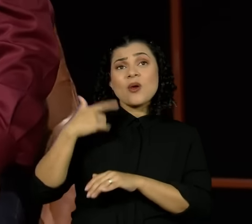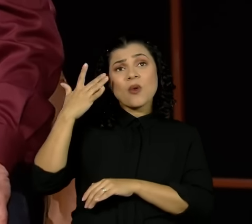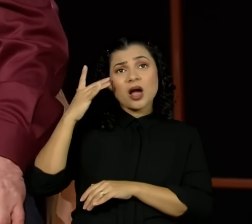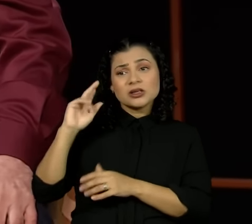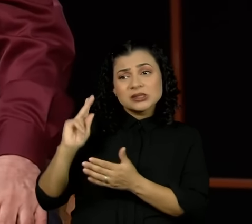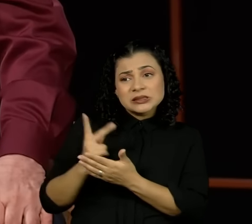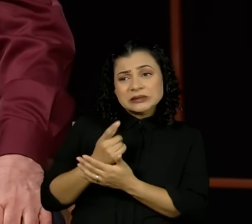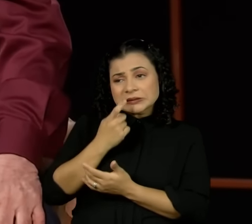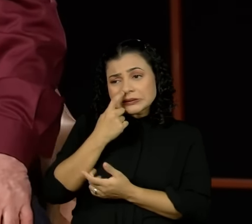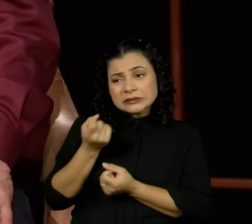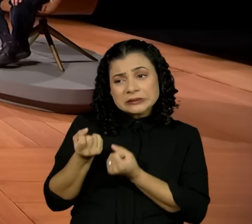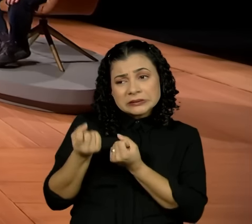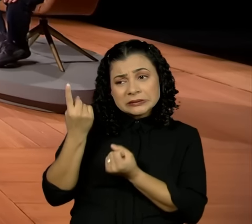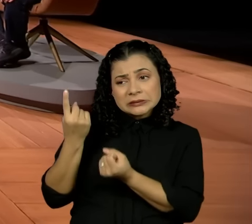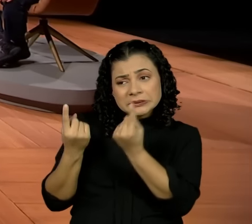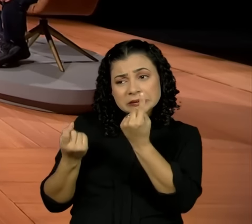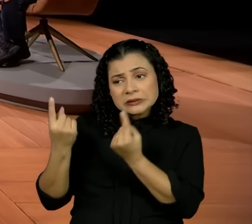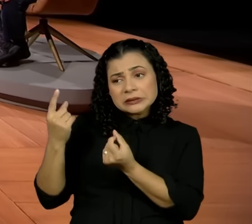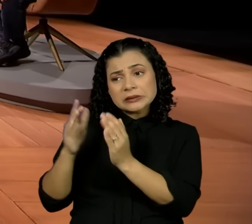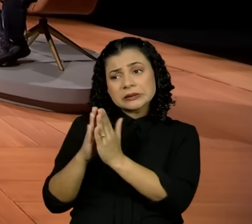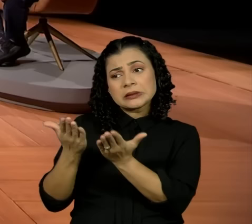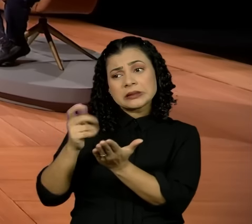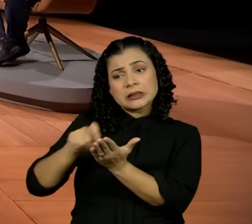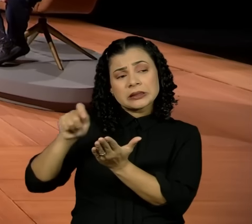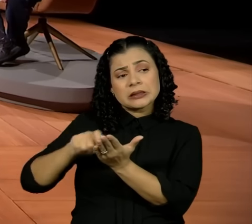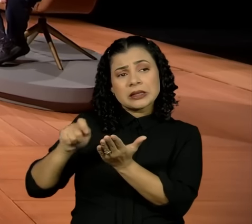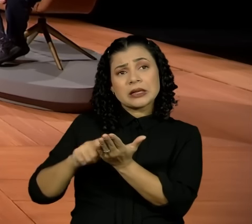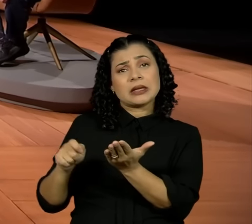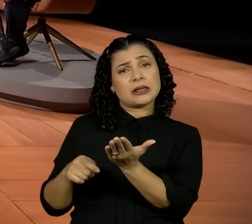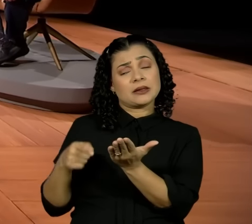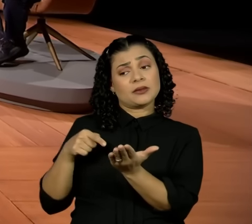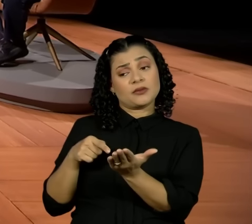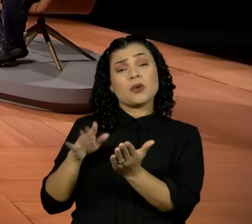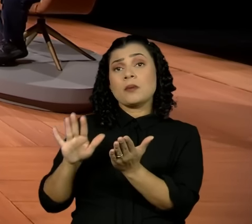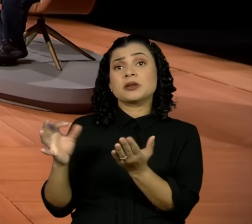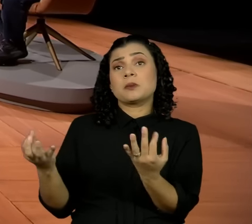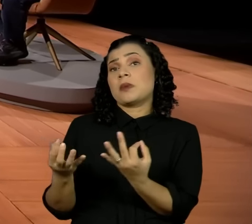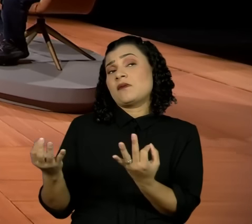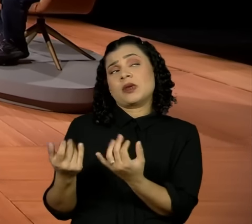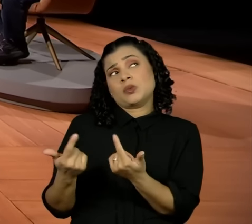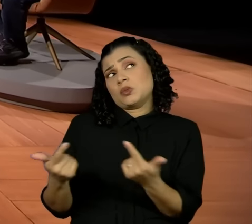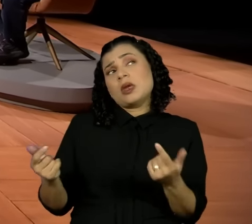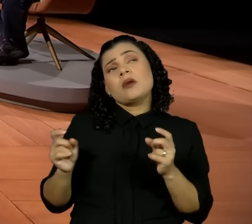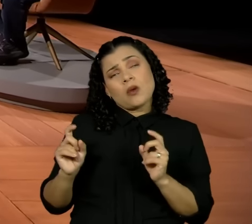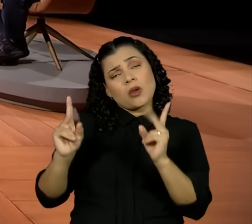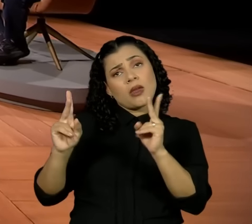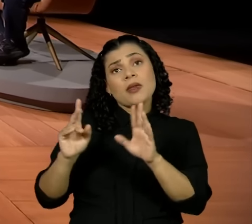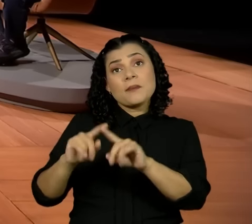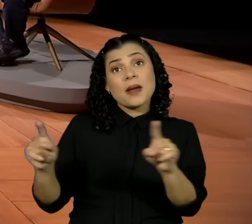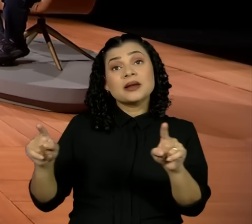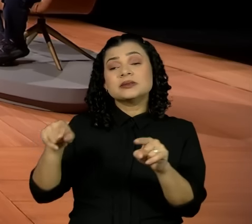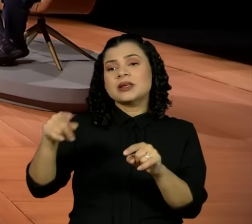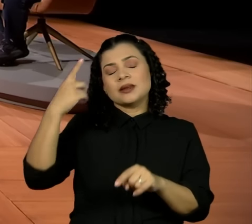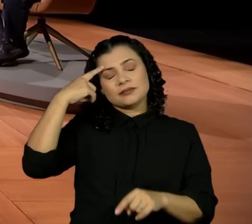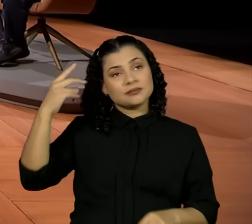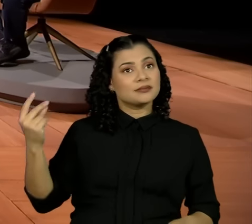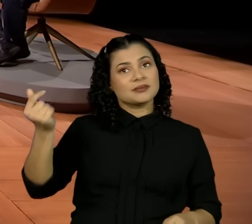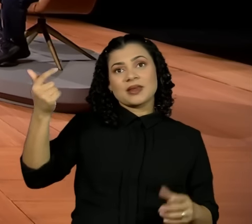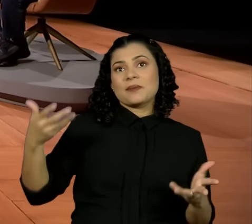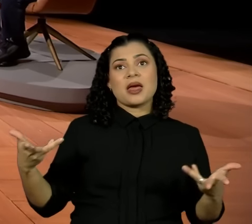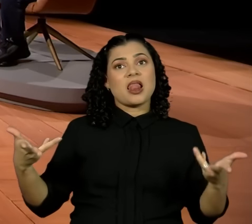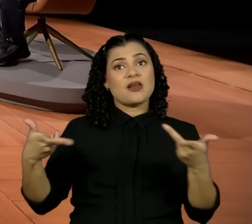falhas nele, tá? Agora, ninguém é perfeito, por que precisa ser perfeito? Claro. Eu acho que ele sacou e abriu uma porta Maravilhosa, por